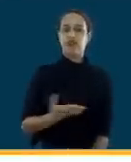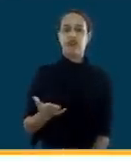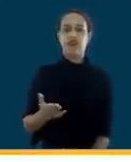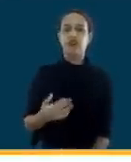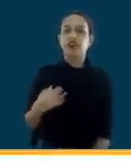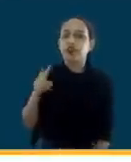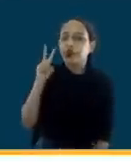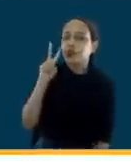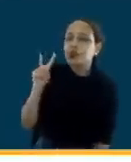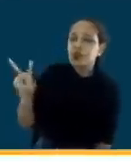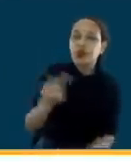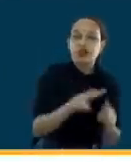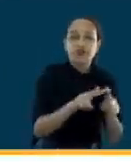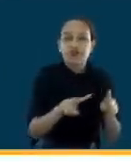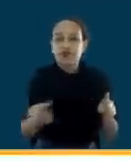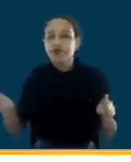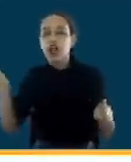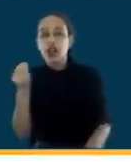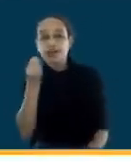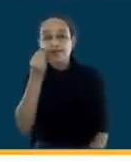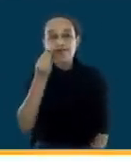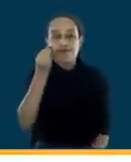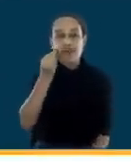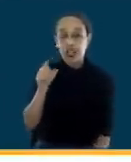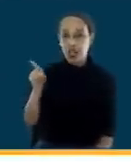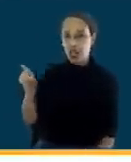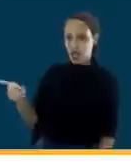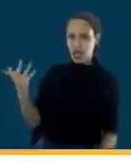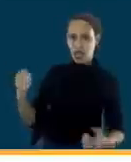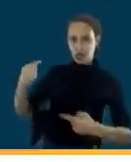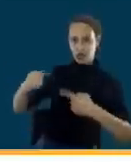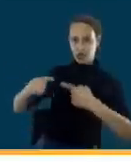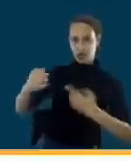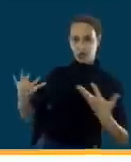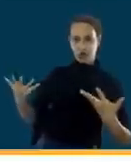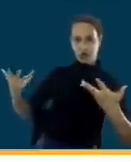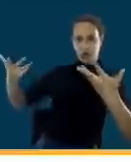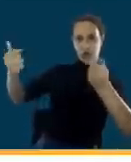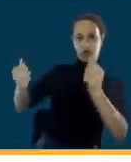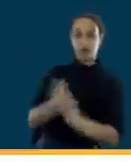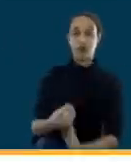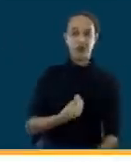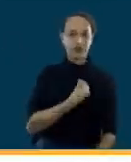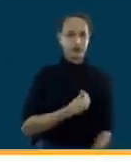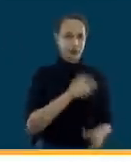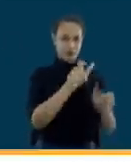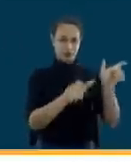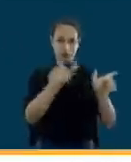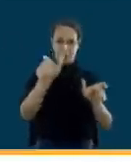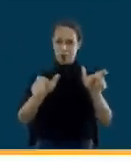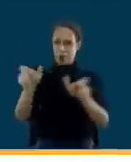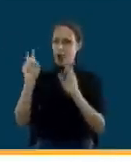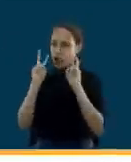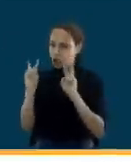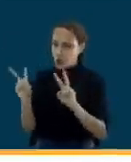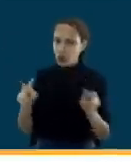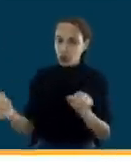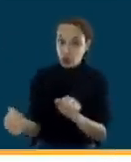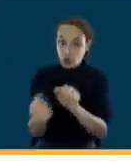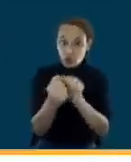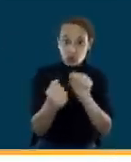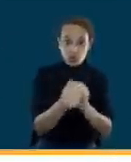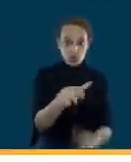lhe fez um político memorial. Conviveu com muita gente das bases, no espaço público